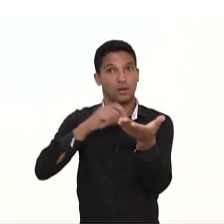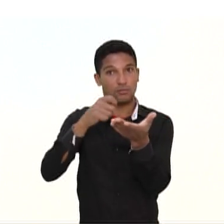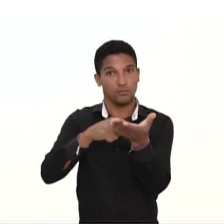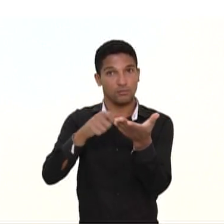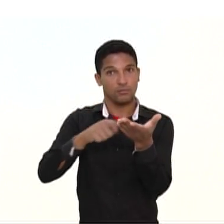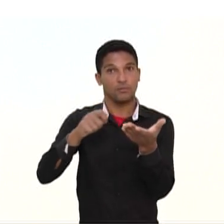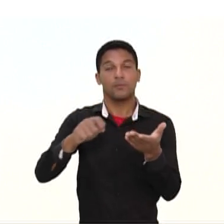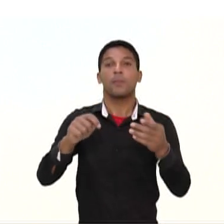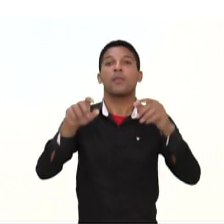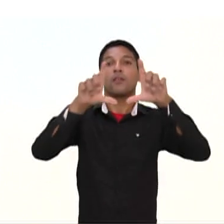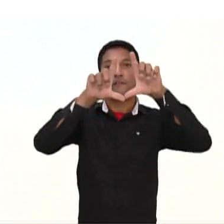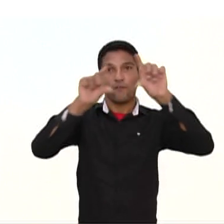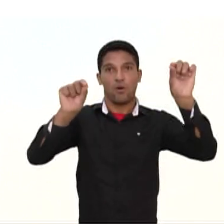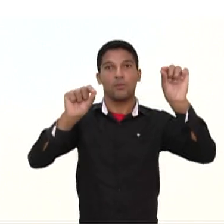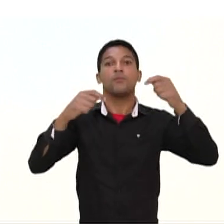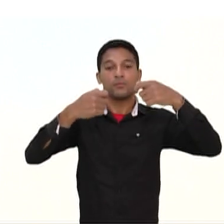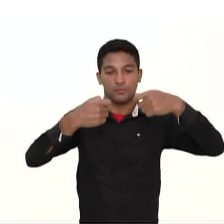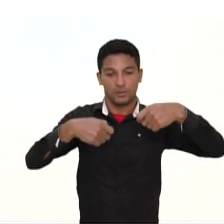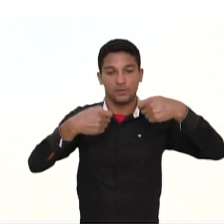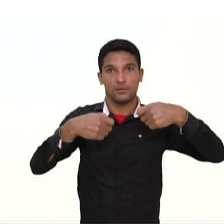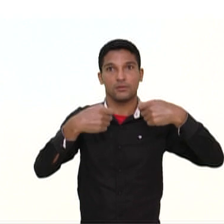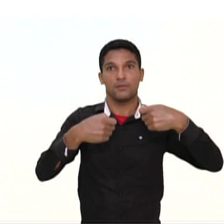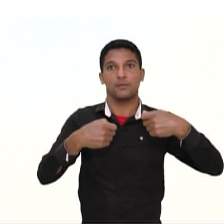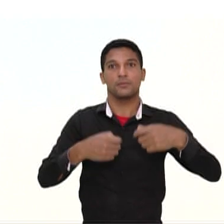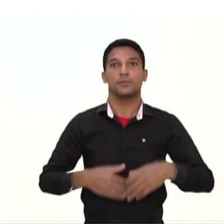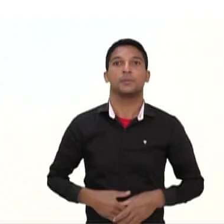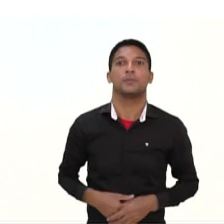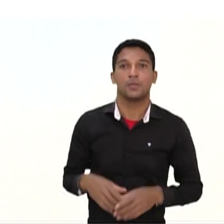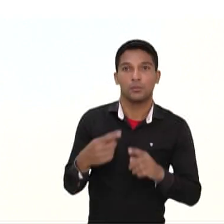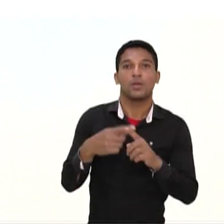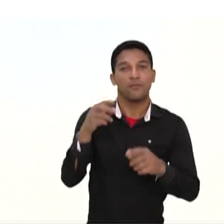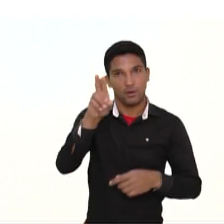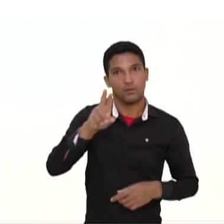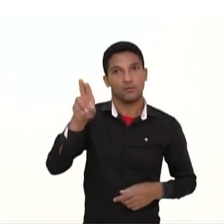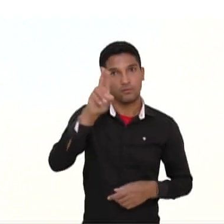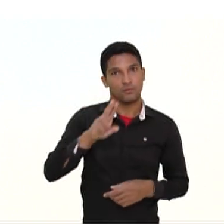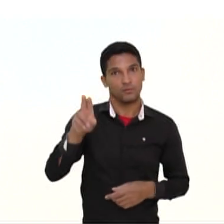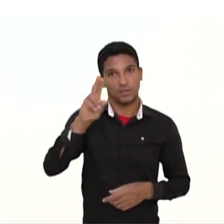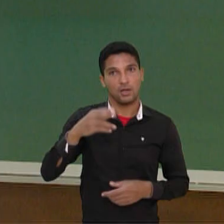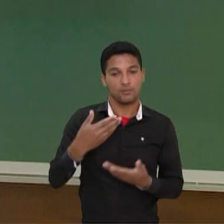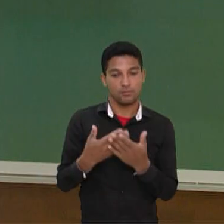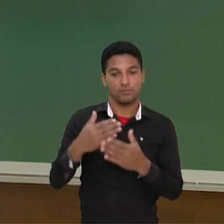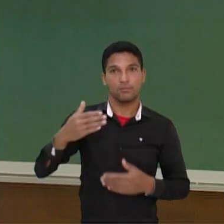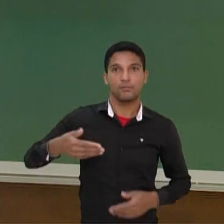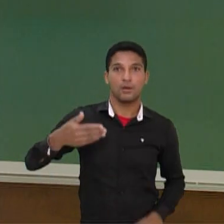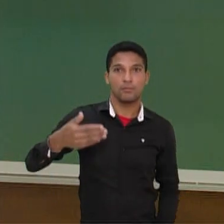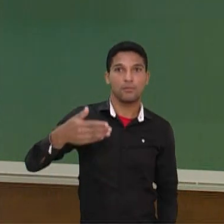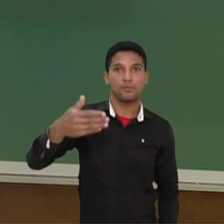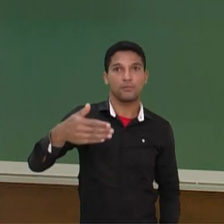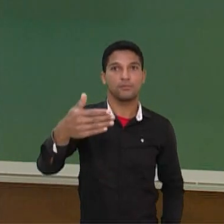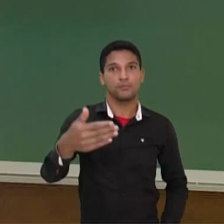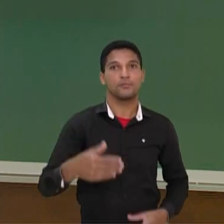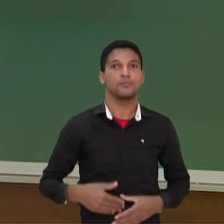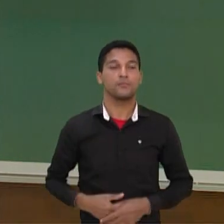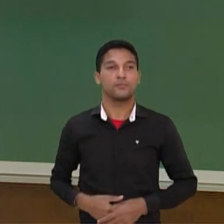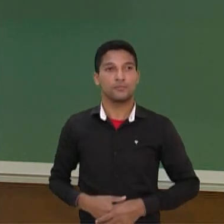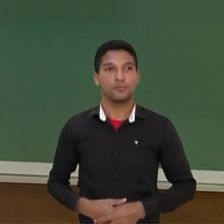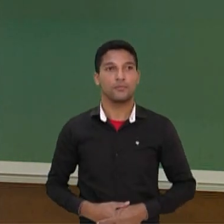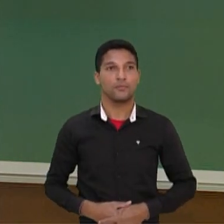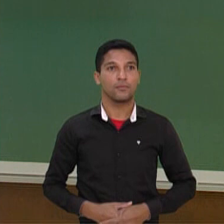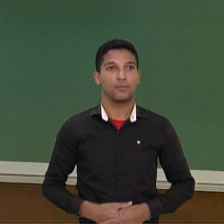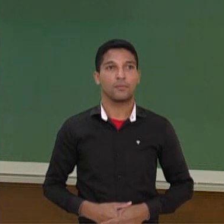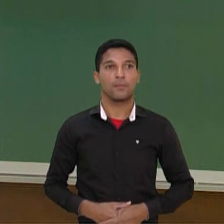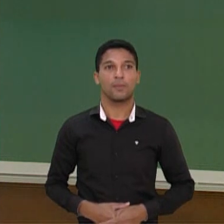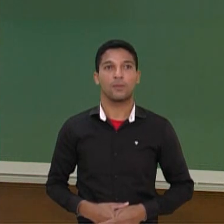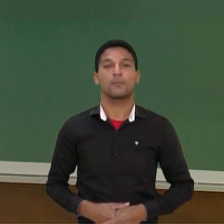já não anotaram das aulas anteriores, porque são formulazinhas que a gente vai usar nas próximas 3 aulas aí, beleza?